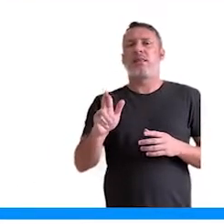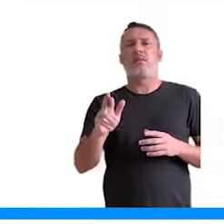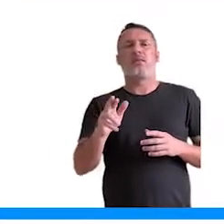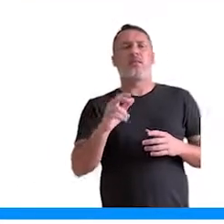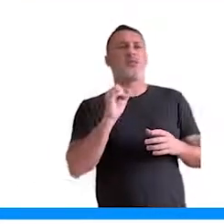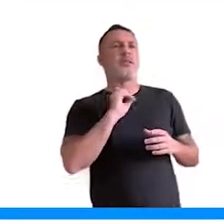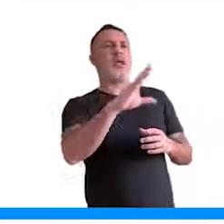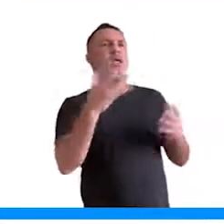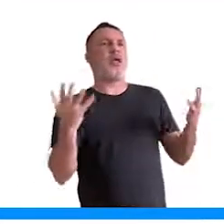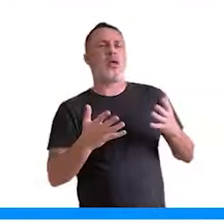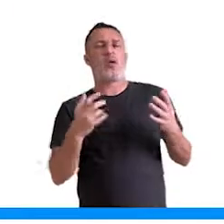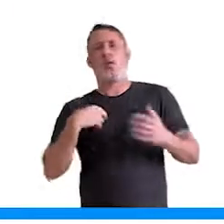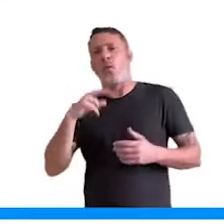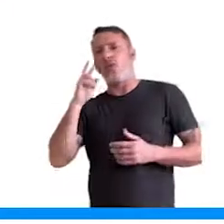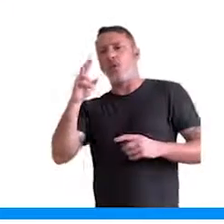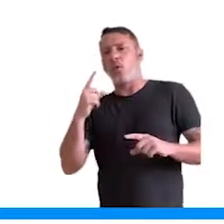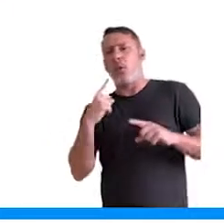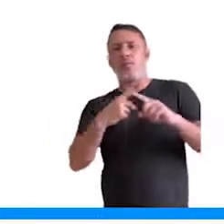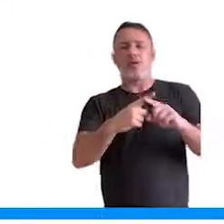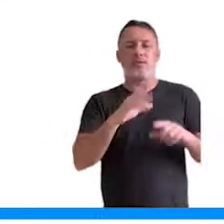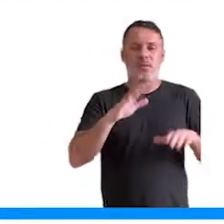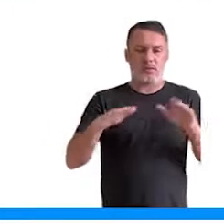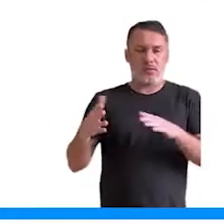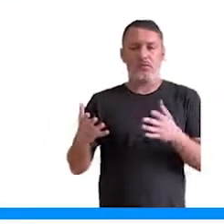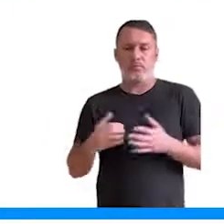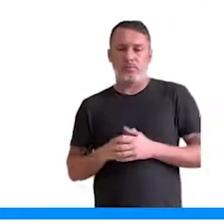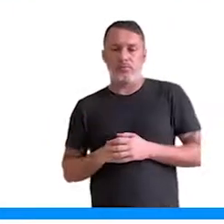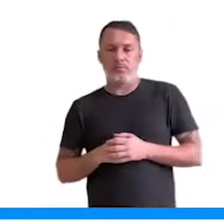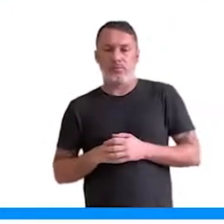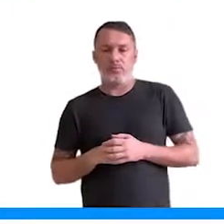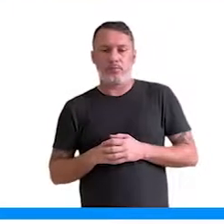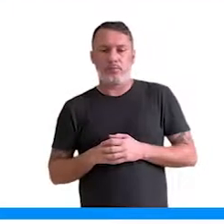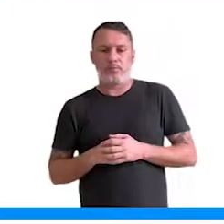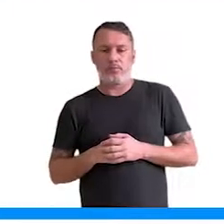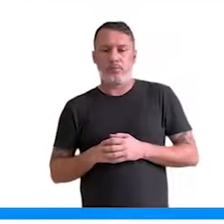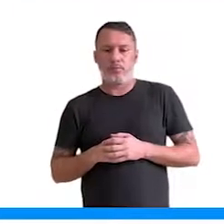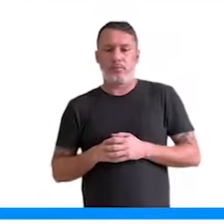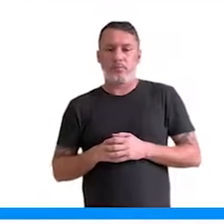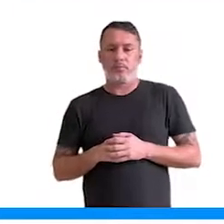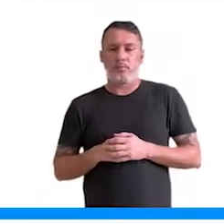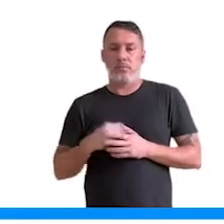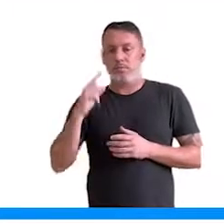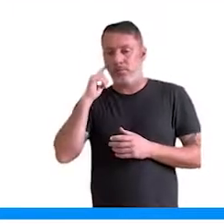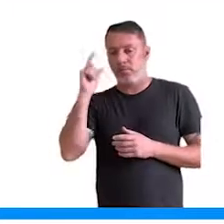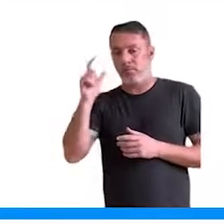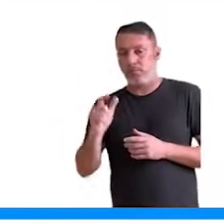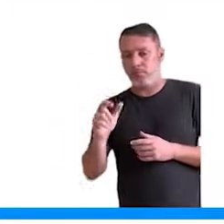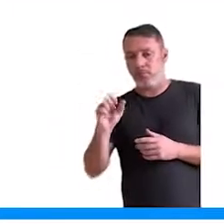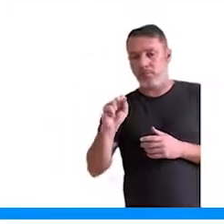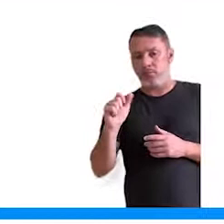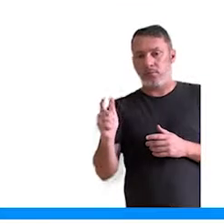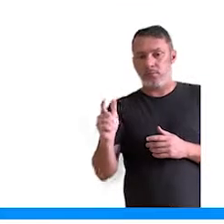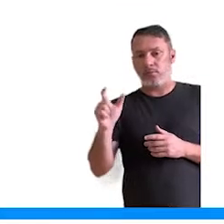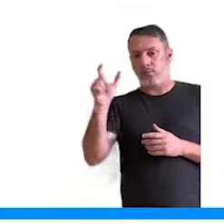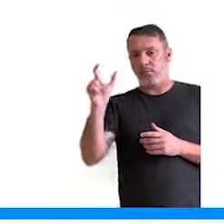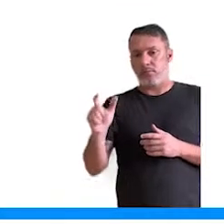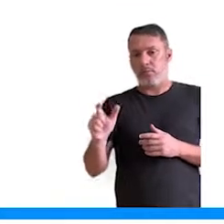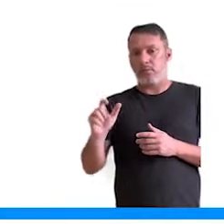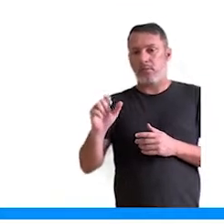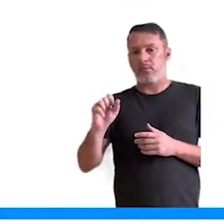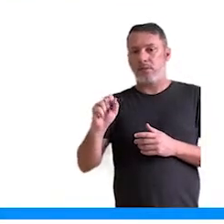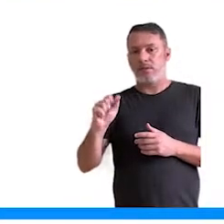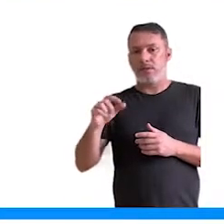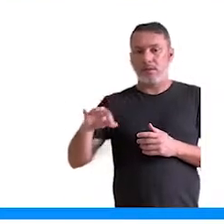nunca jamás. Bien? Saia daqui agora, não quero te ver nunca jamais. Bien? Sal, tu, salga